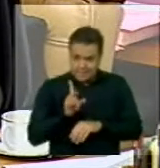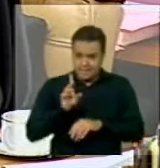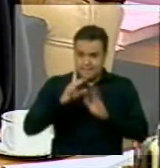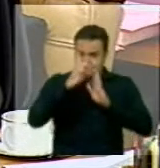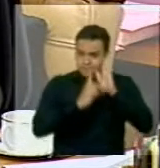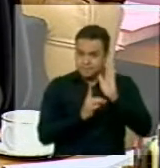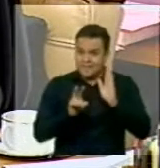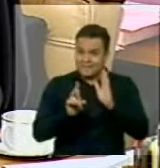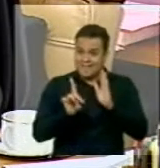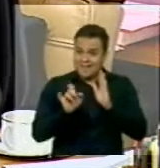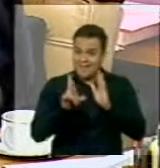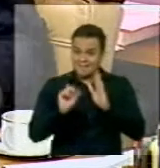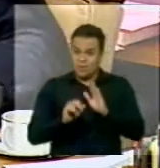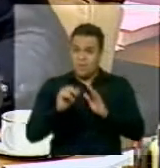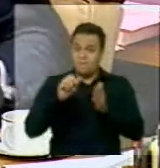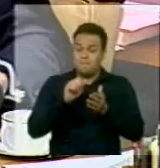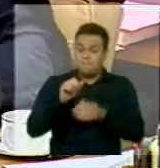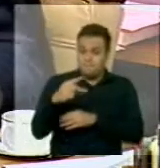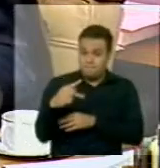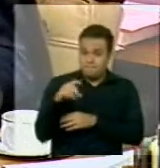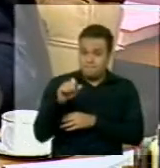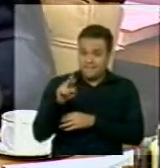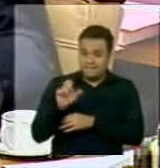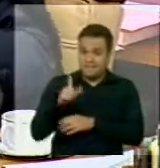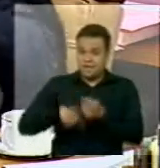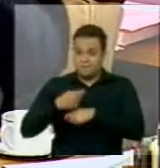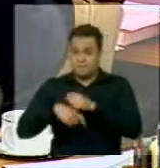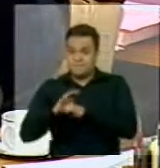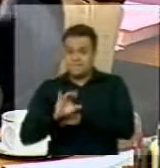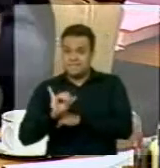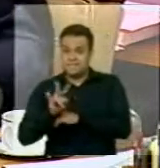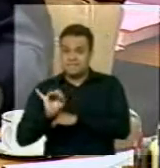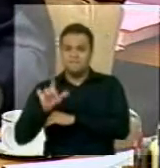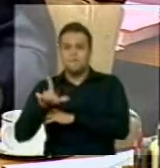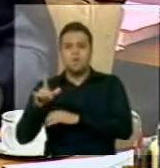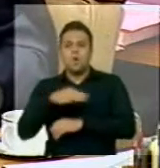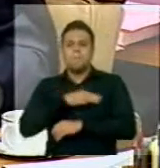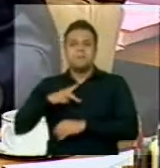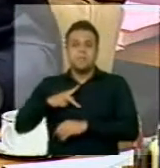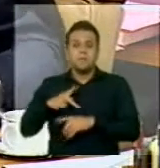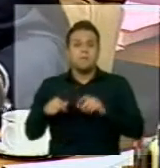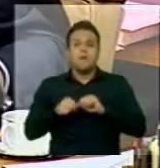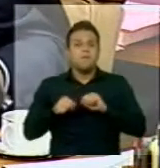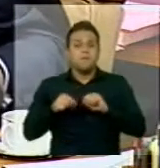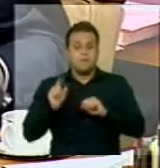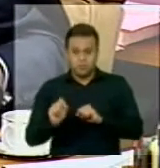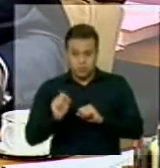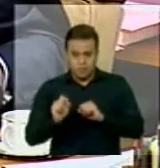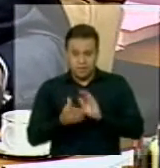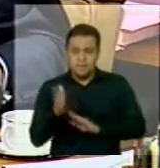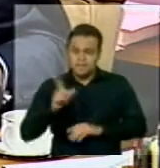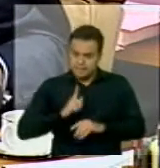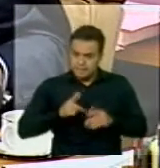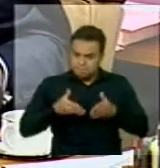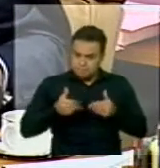penal, administrativa e civil, dispensada a vistoria prévia. O que é que o Ministério Público veio, na